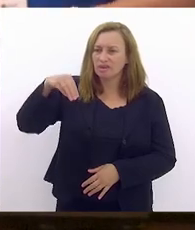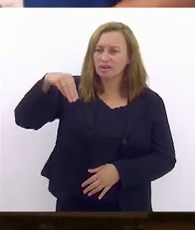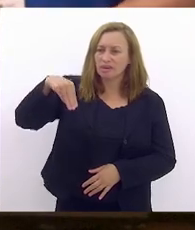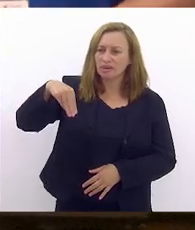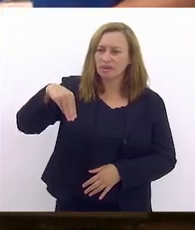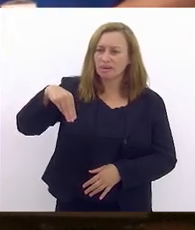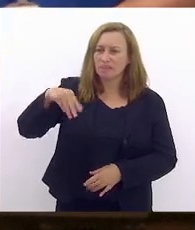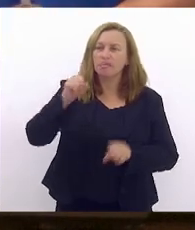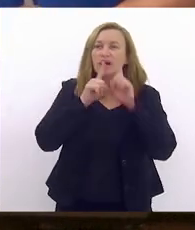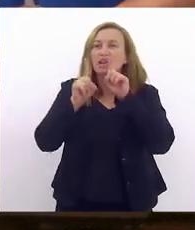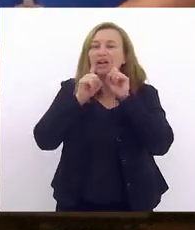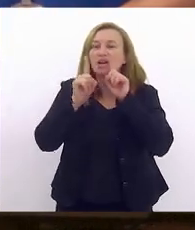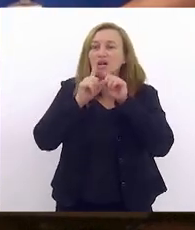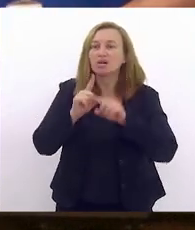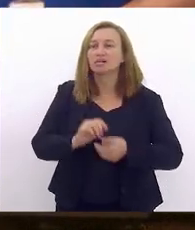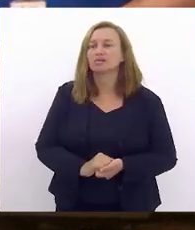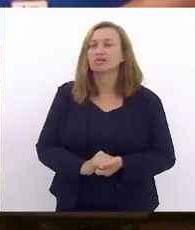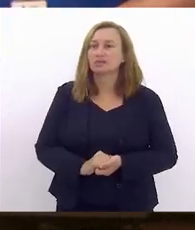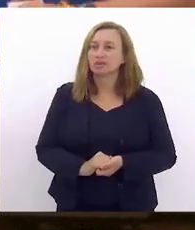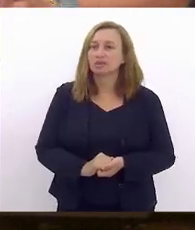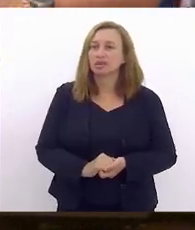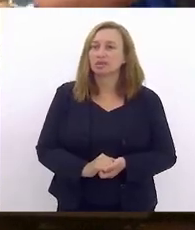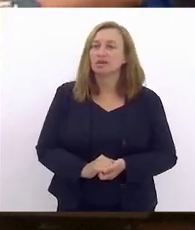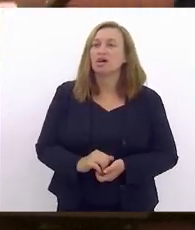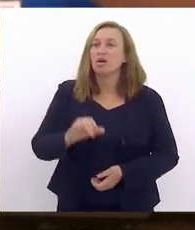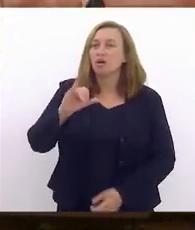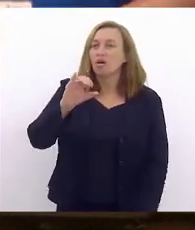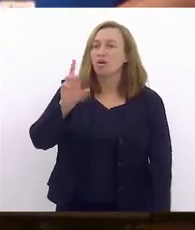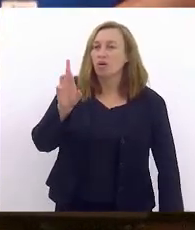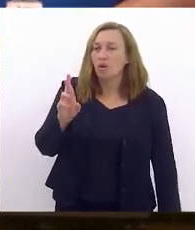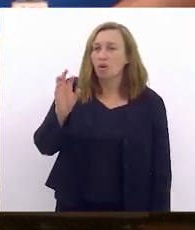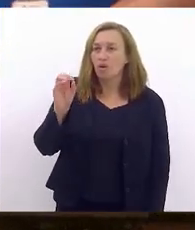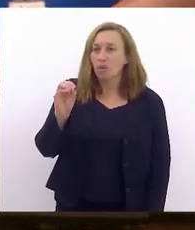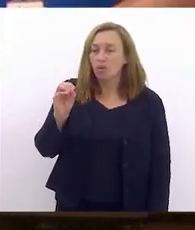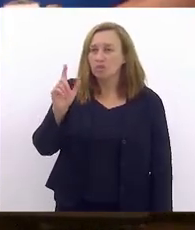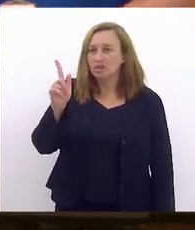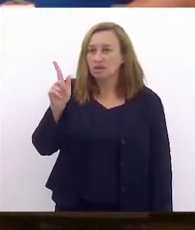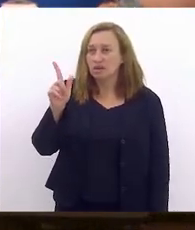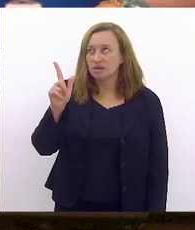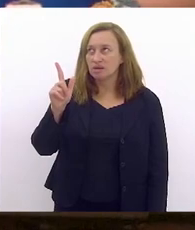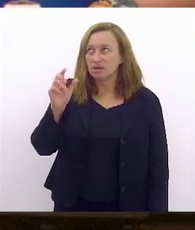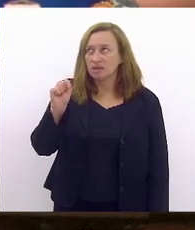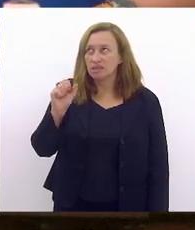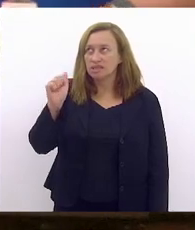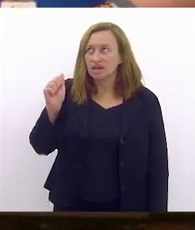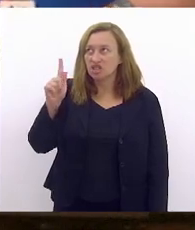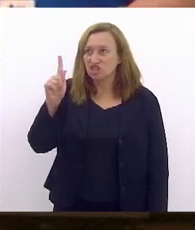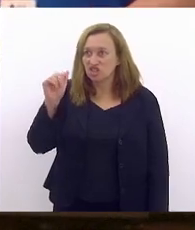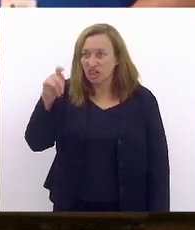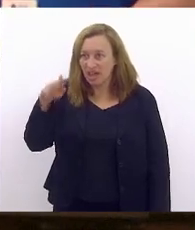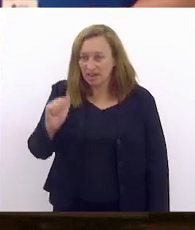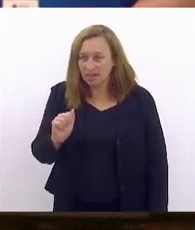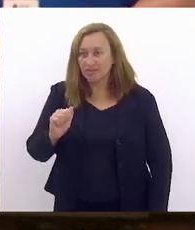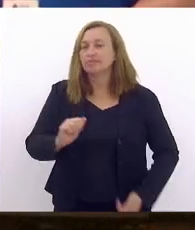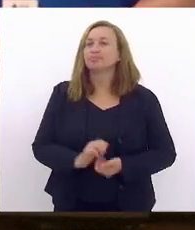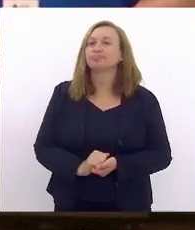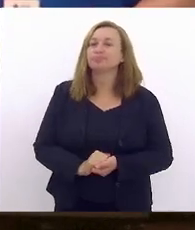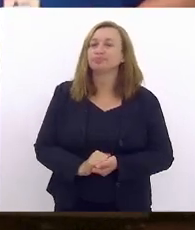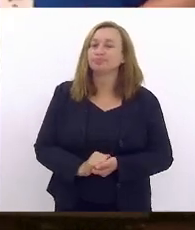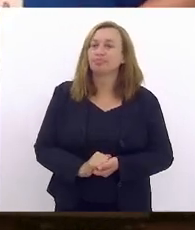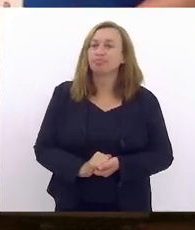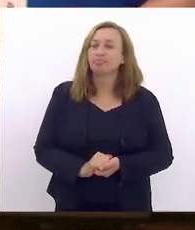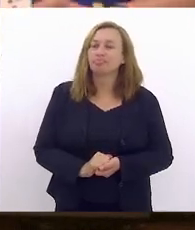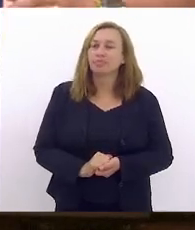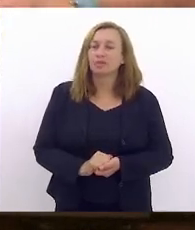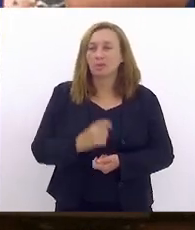Rosângela Melo, diretora comercial da Império Serrano. Valdo Lima, diretor institucional